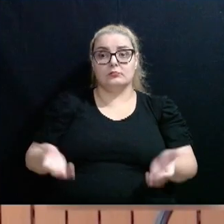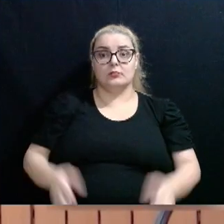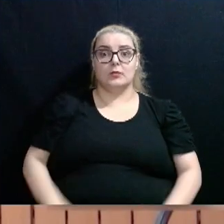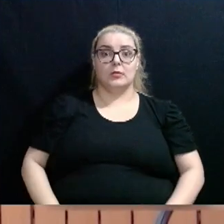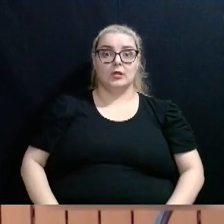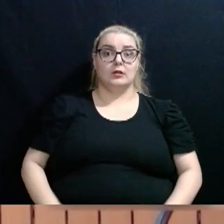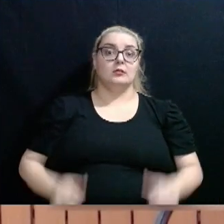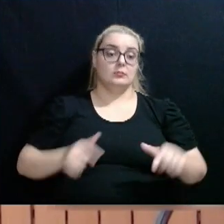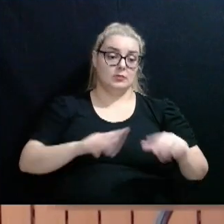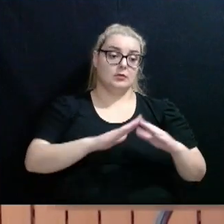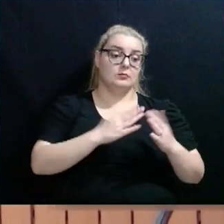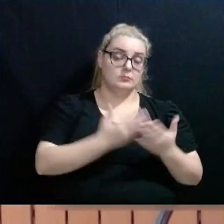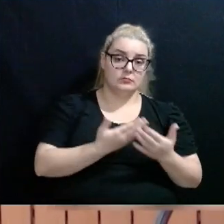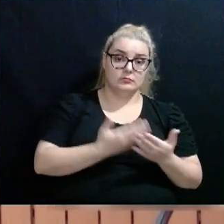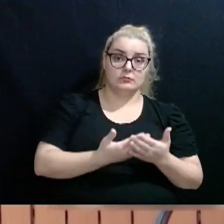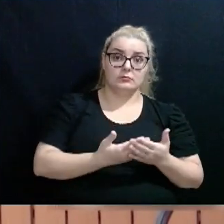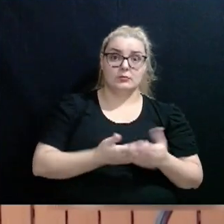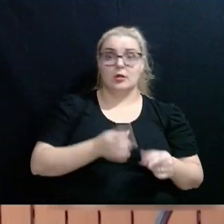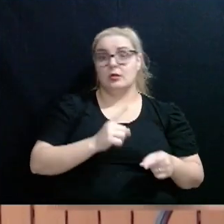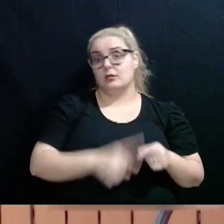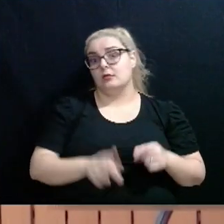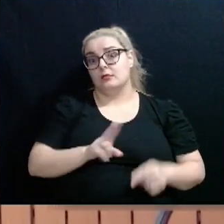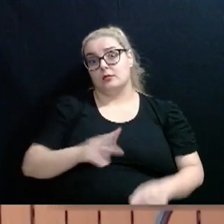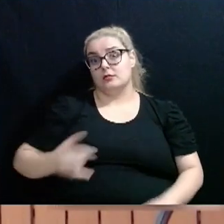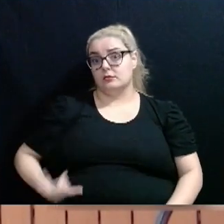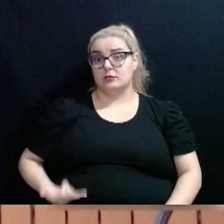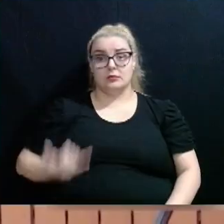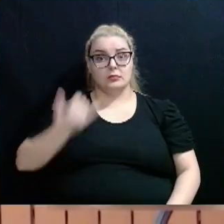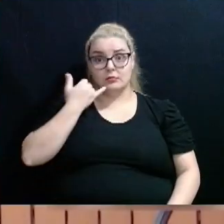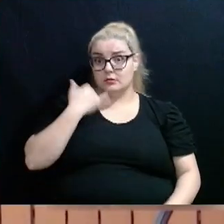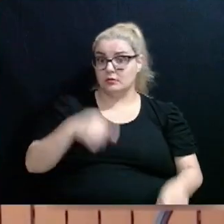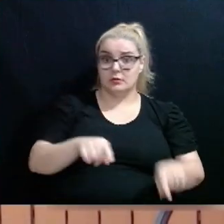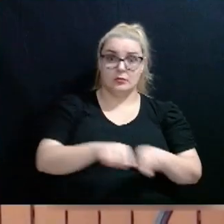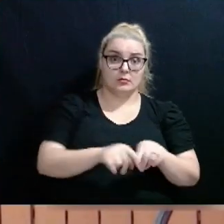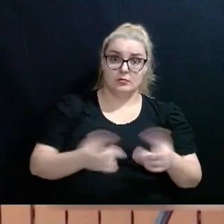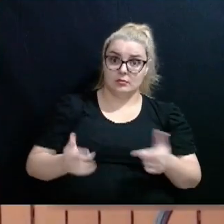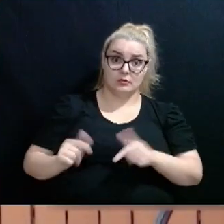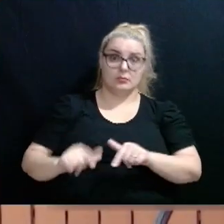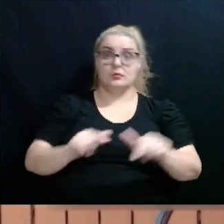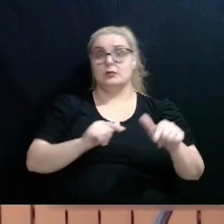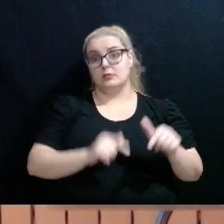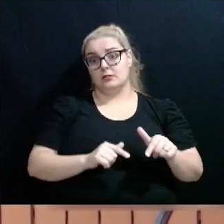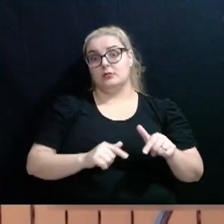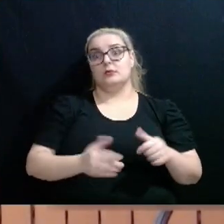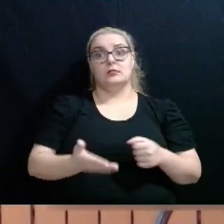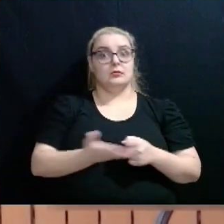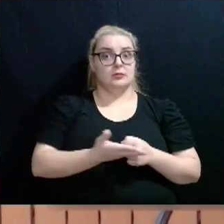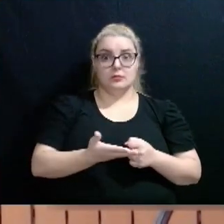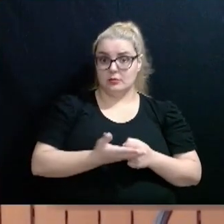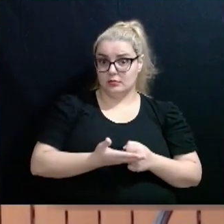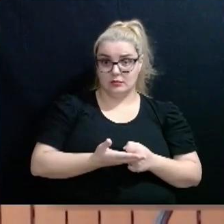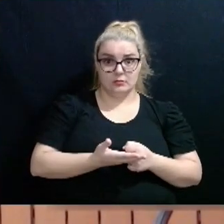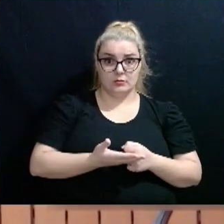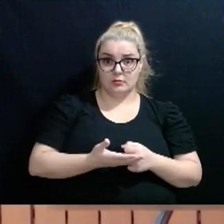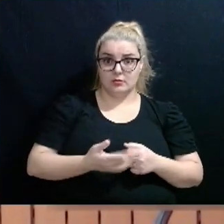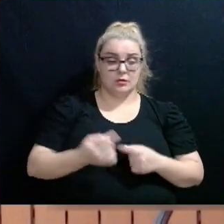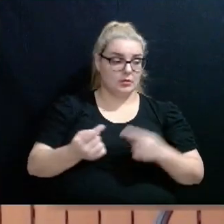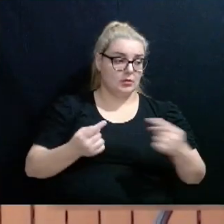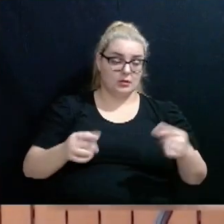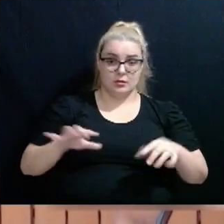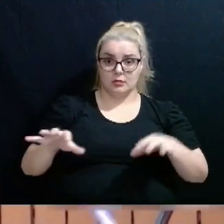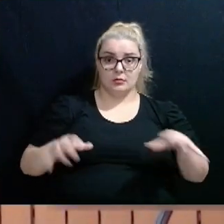a proibição do uso do celular na escola também, os espaços de intervalo eles eram permeados por cada um no seu celular, de uma forma